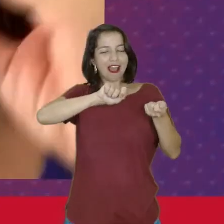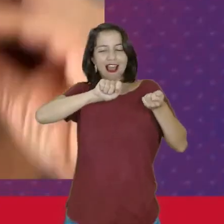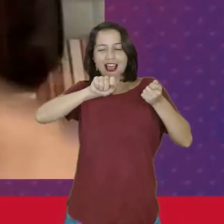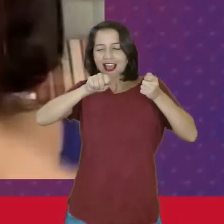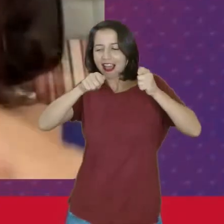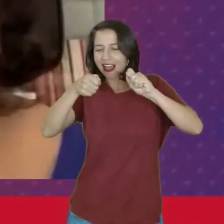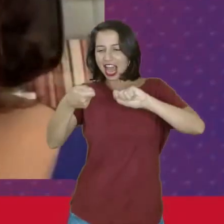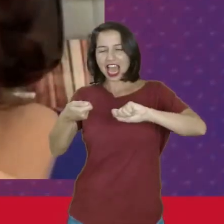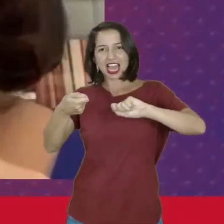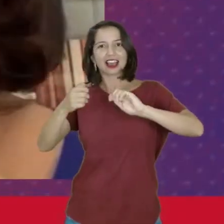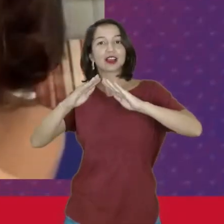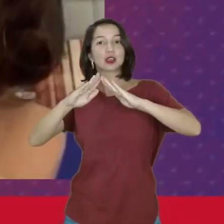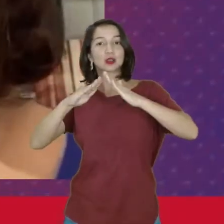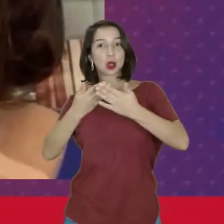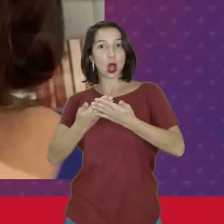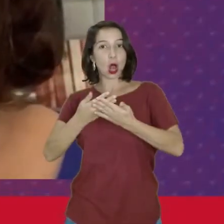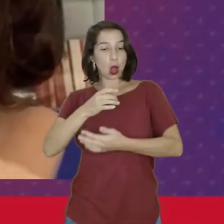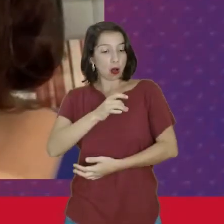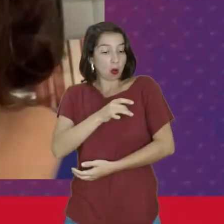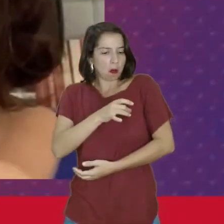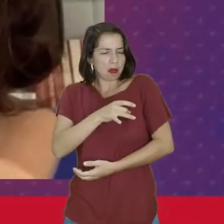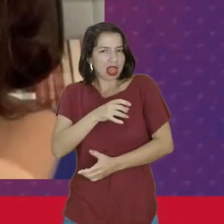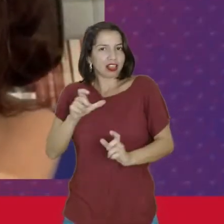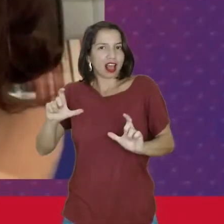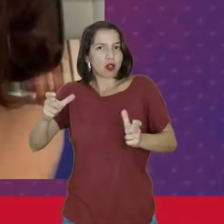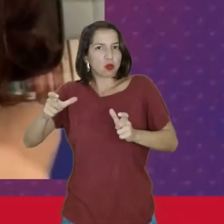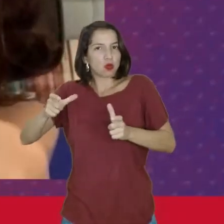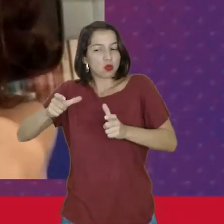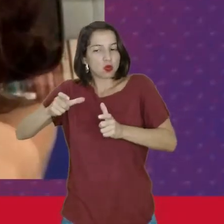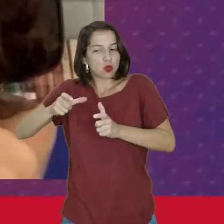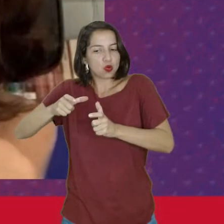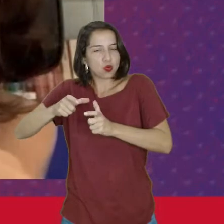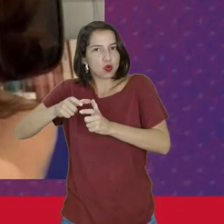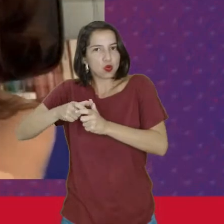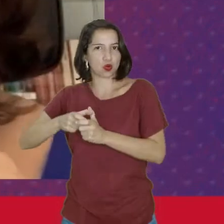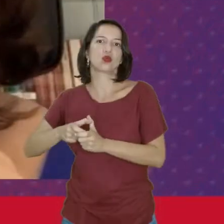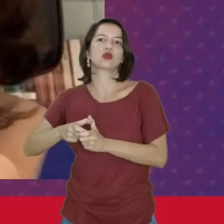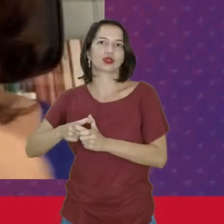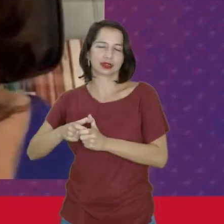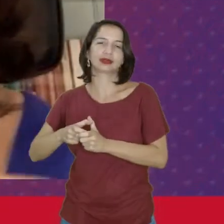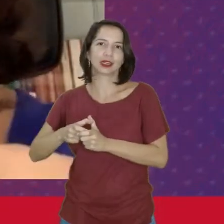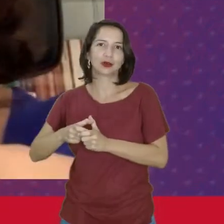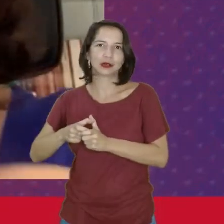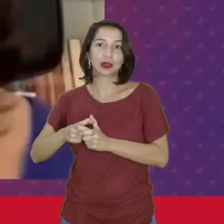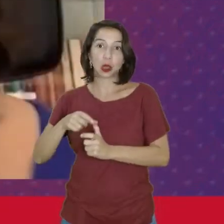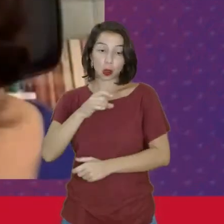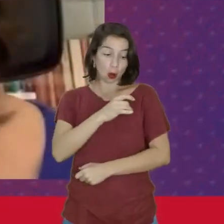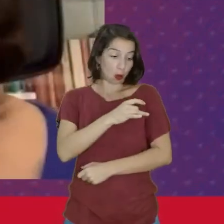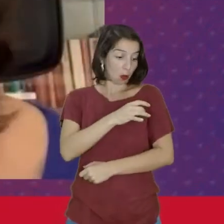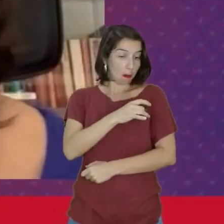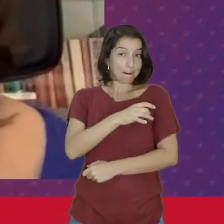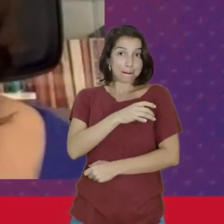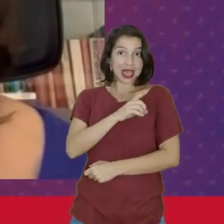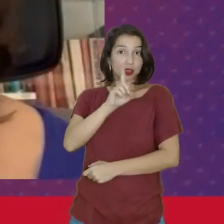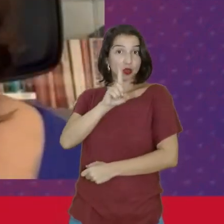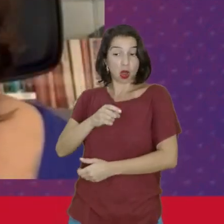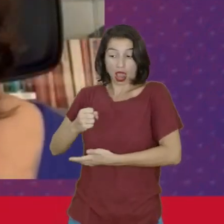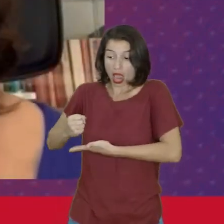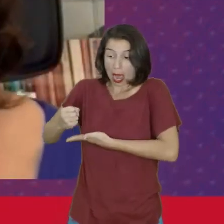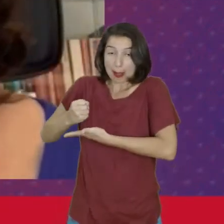o medo. O medo é profundamente violento. Aliás, o medo é o alicerce da